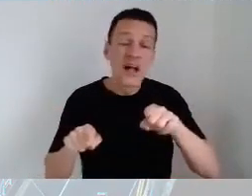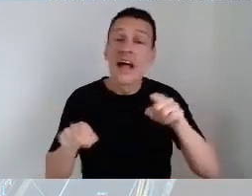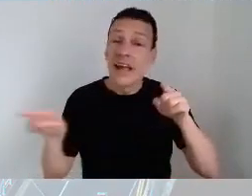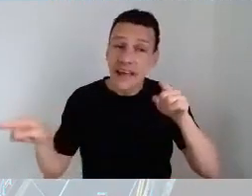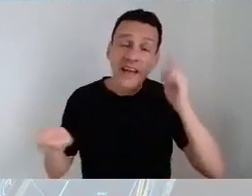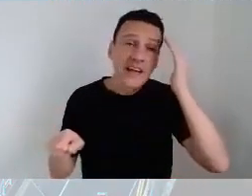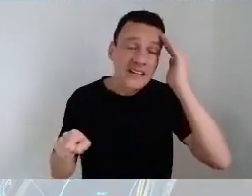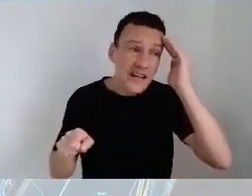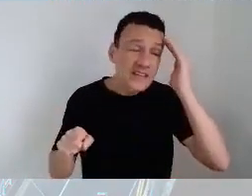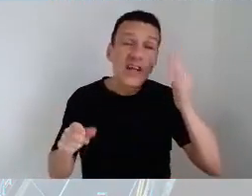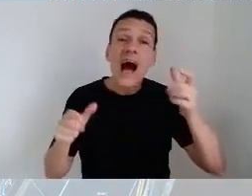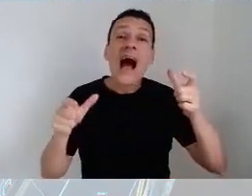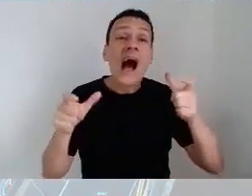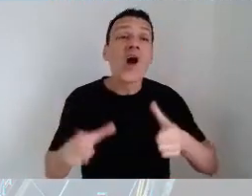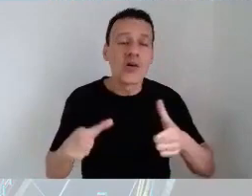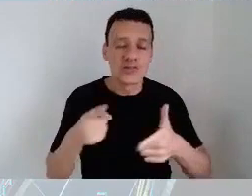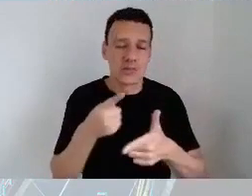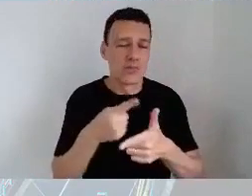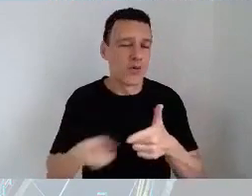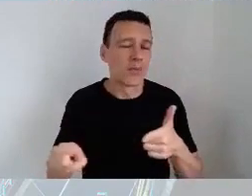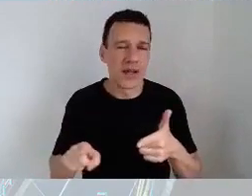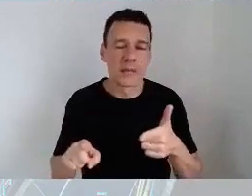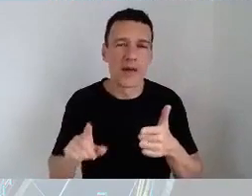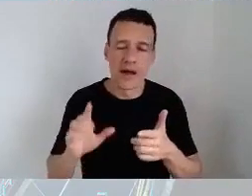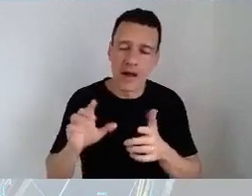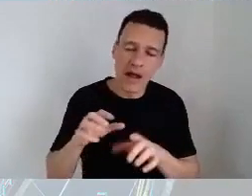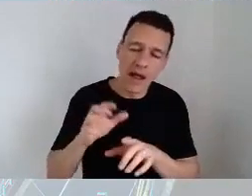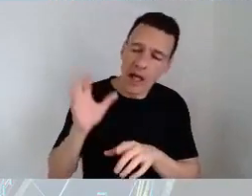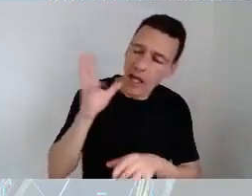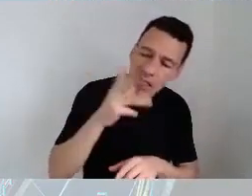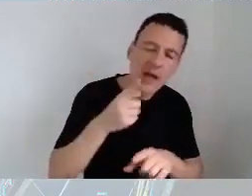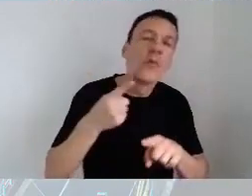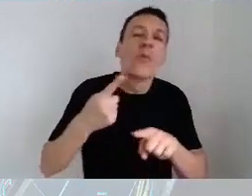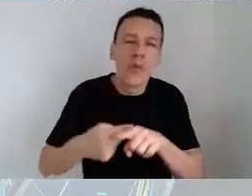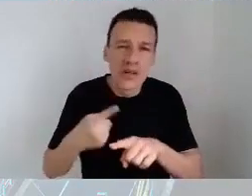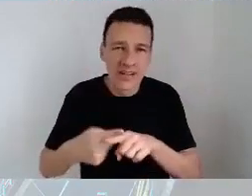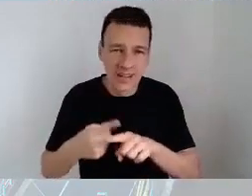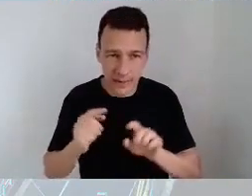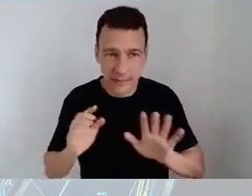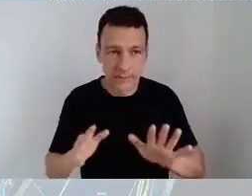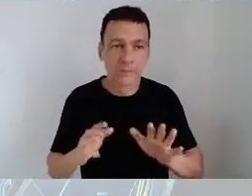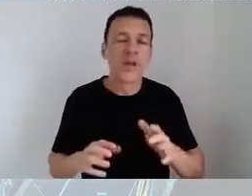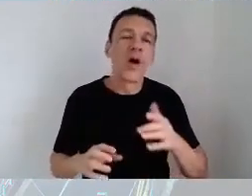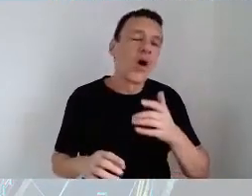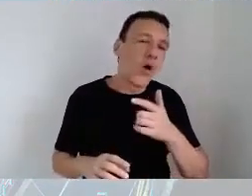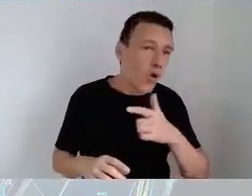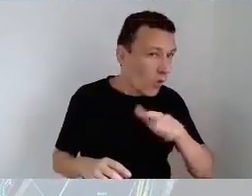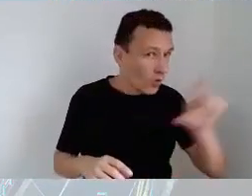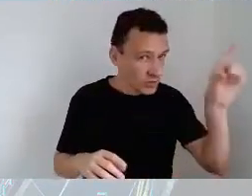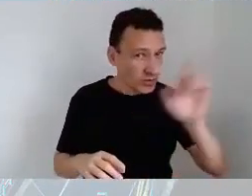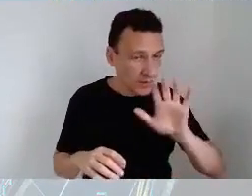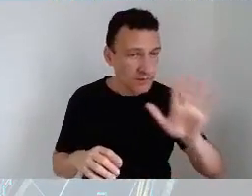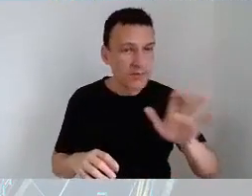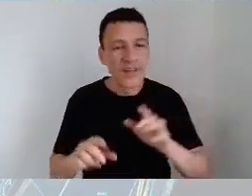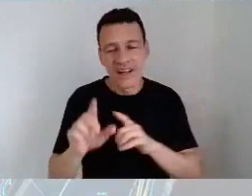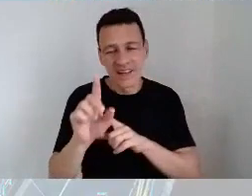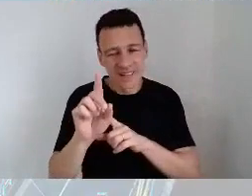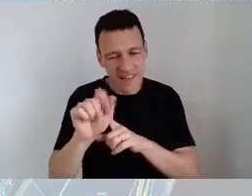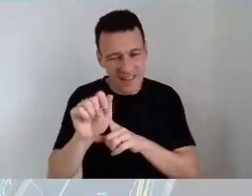gargalo. Outras ferramentas que a gente usa lá, e aí o Datadog ela não é open source, mas temos